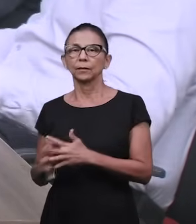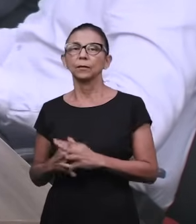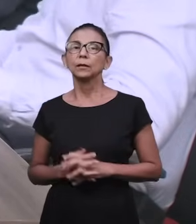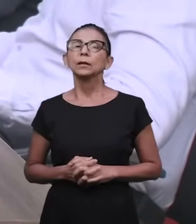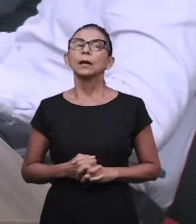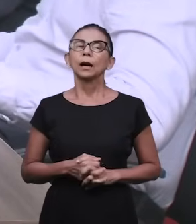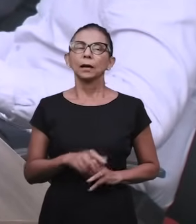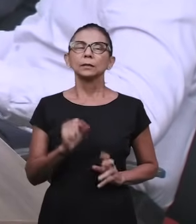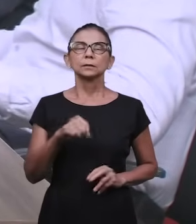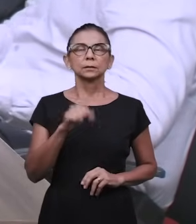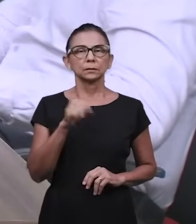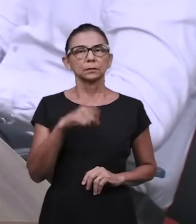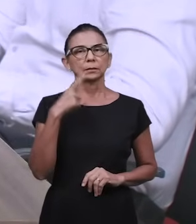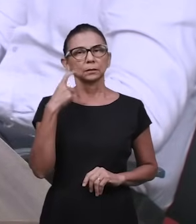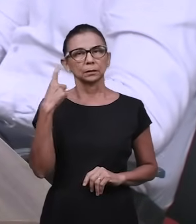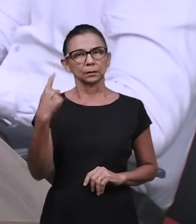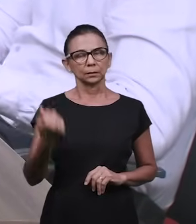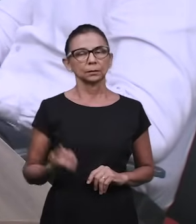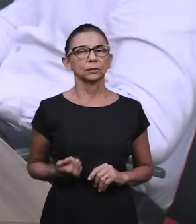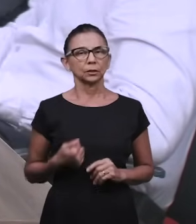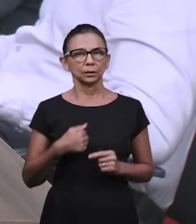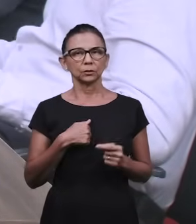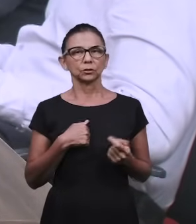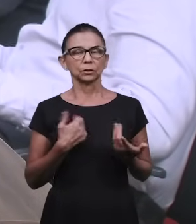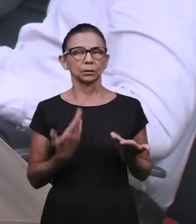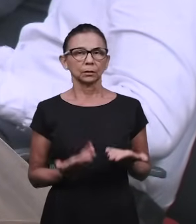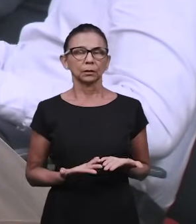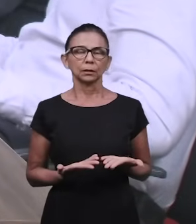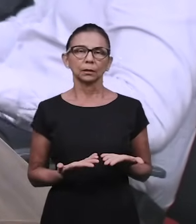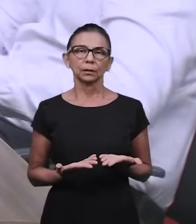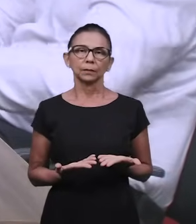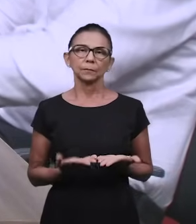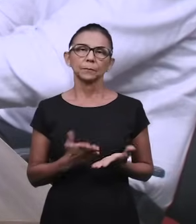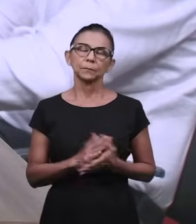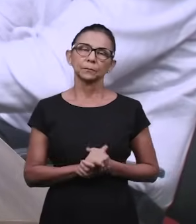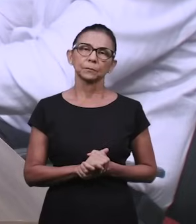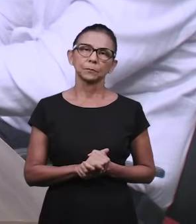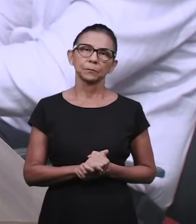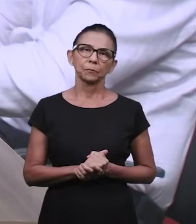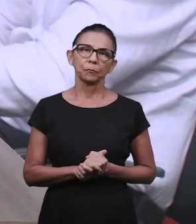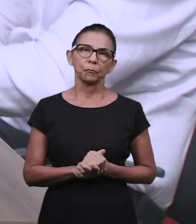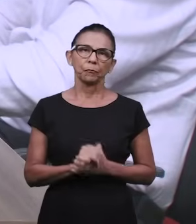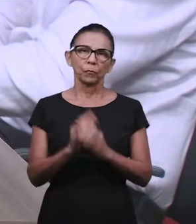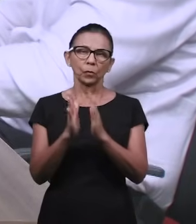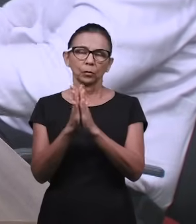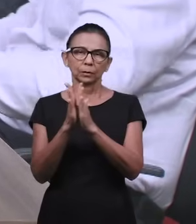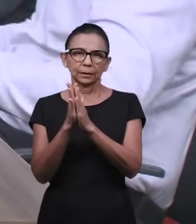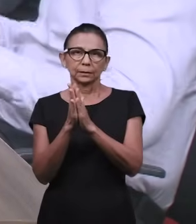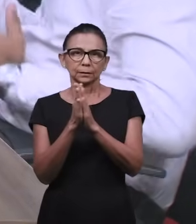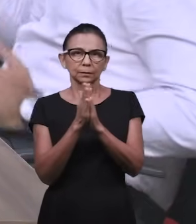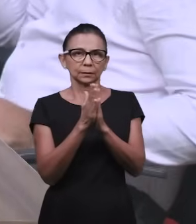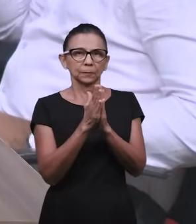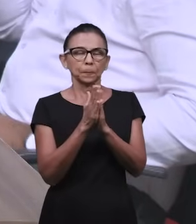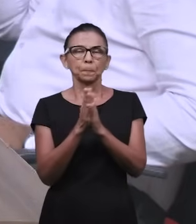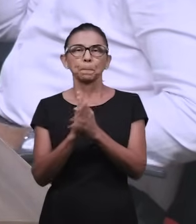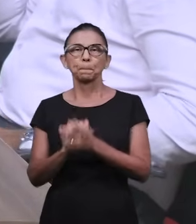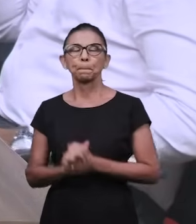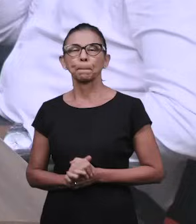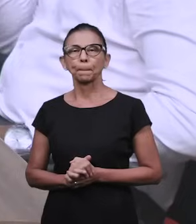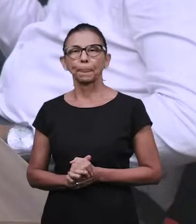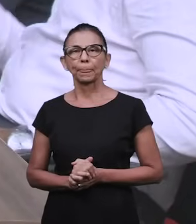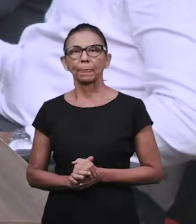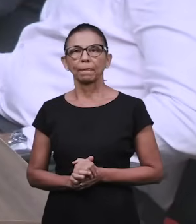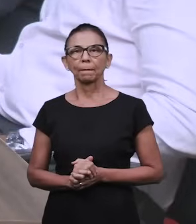porque a primeira dos jovens era da oração na igreja, né? Esta pergunta agora é da vida de oração